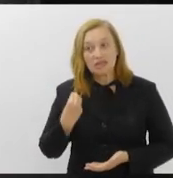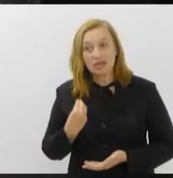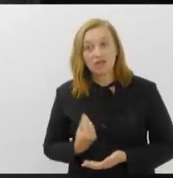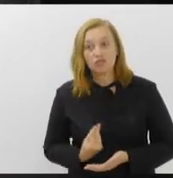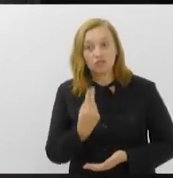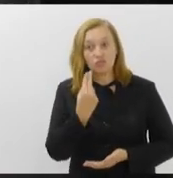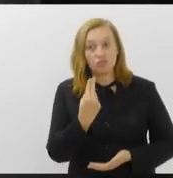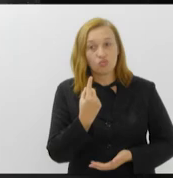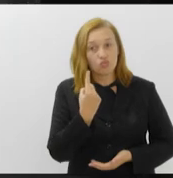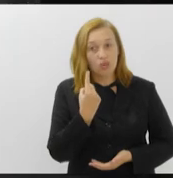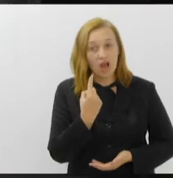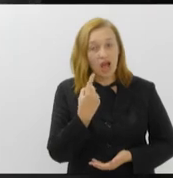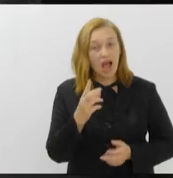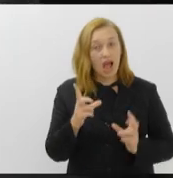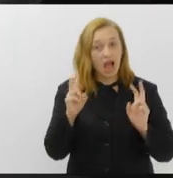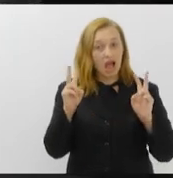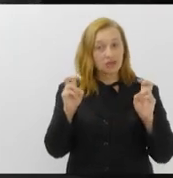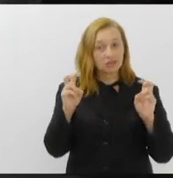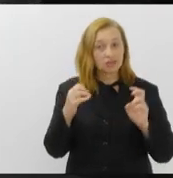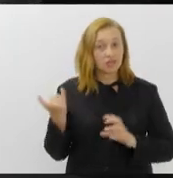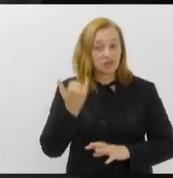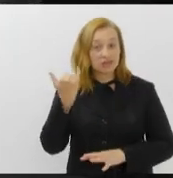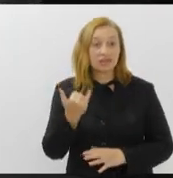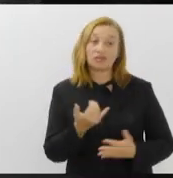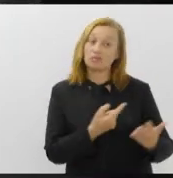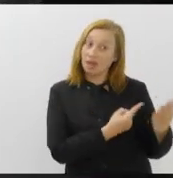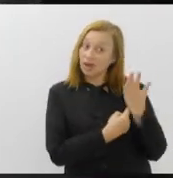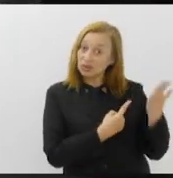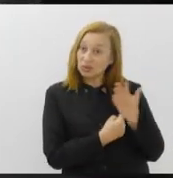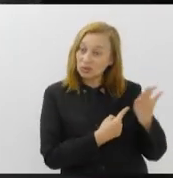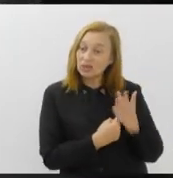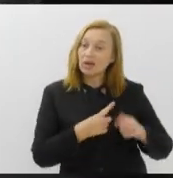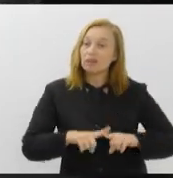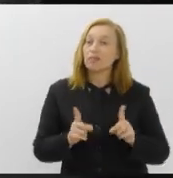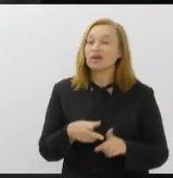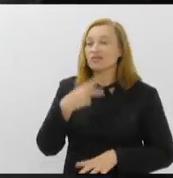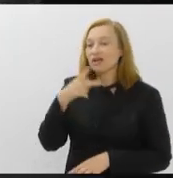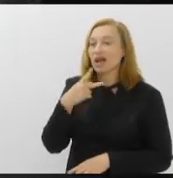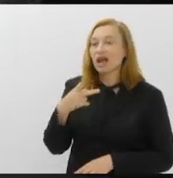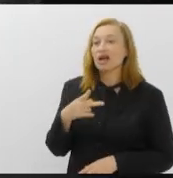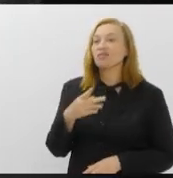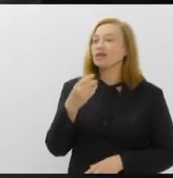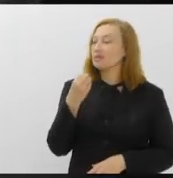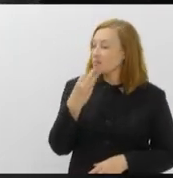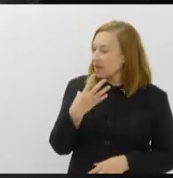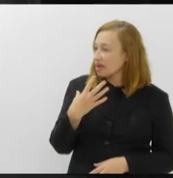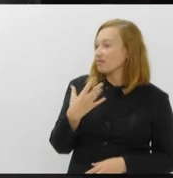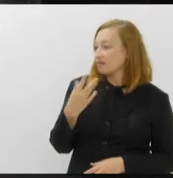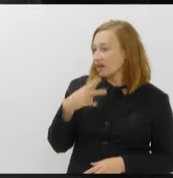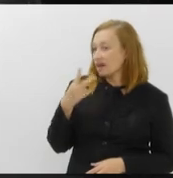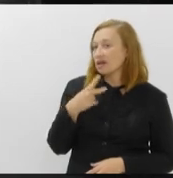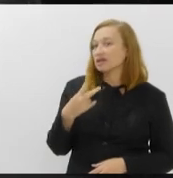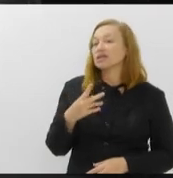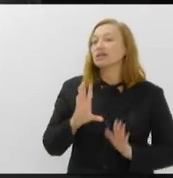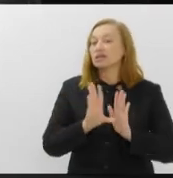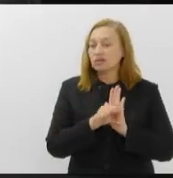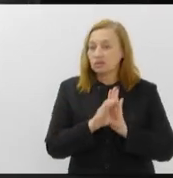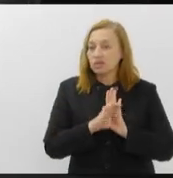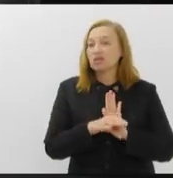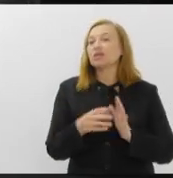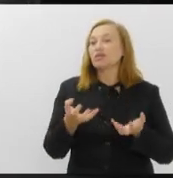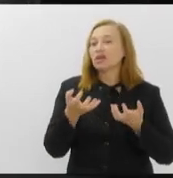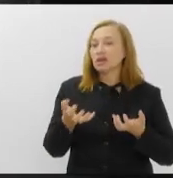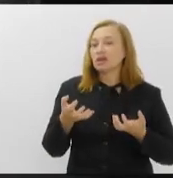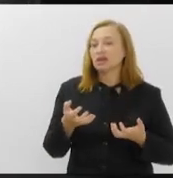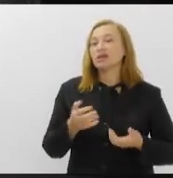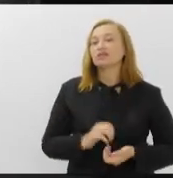fala importante, estou contando com vocês, né? Mas destacar que eu achei muito bem colocado e dizer, é esse conceito que eu queria que